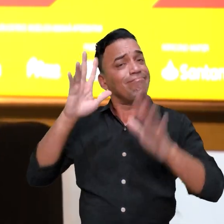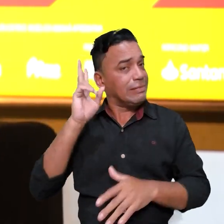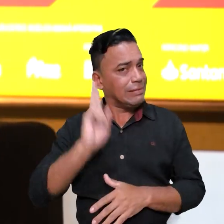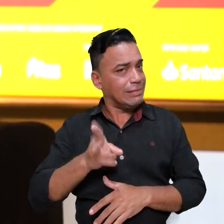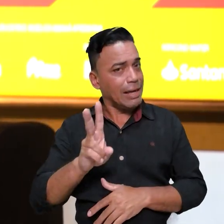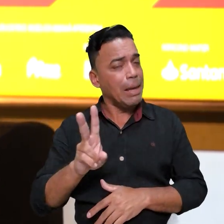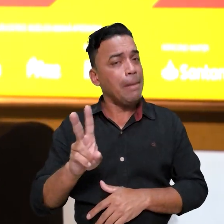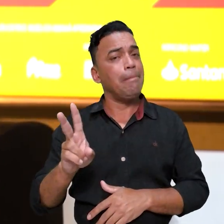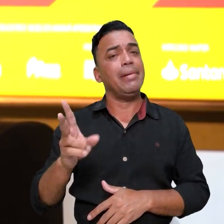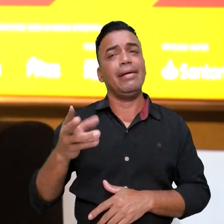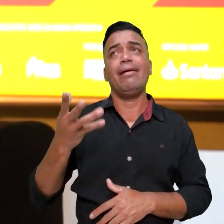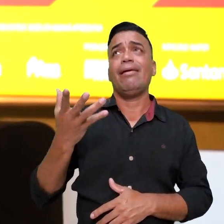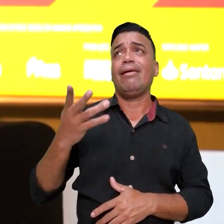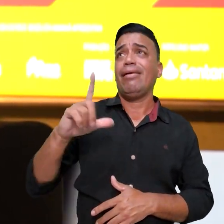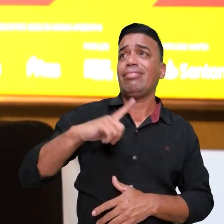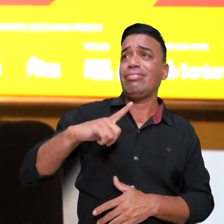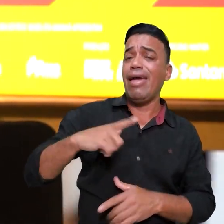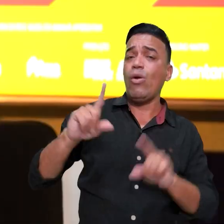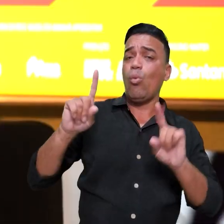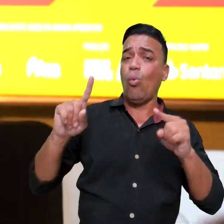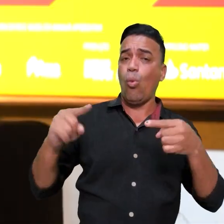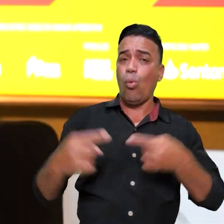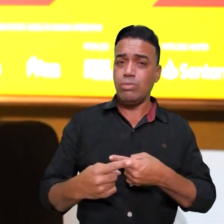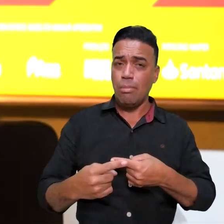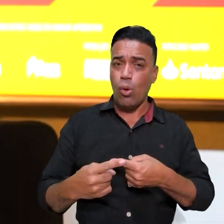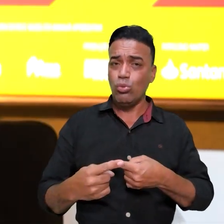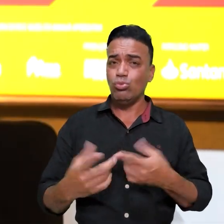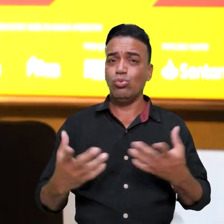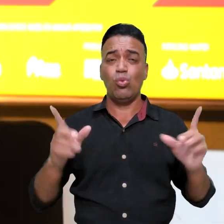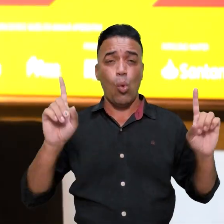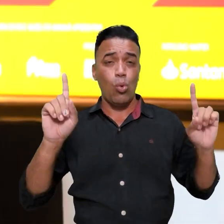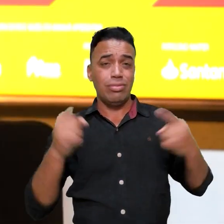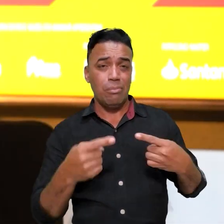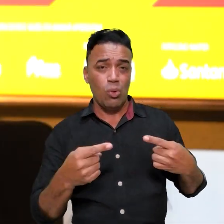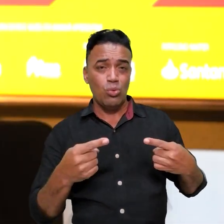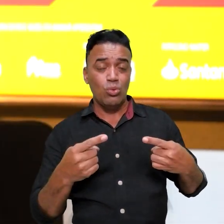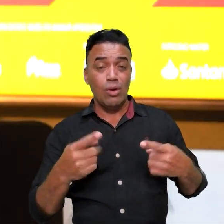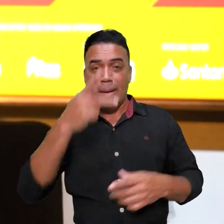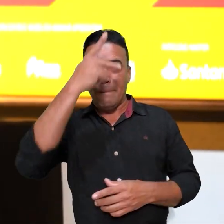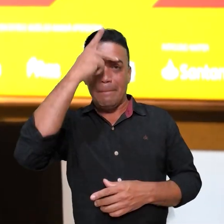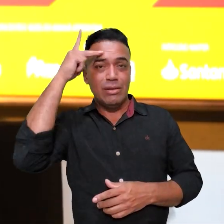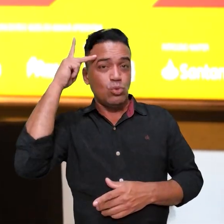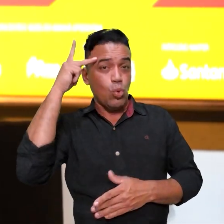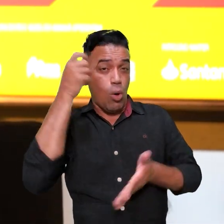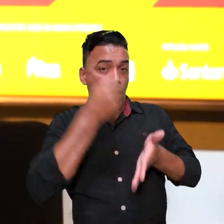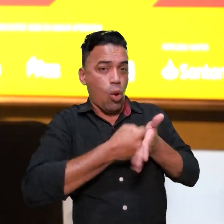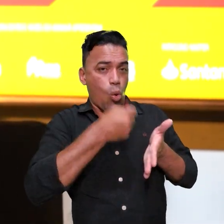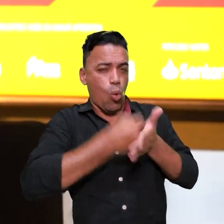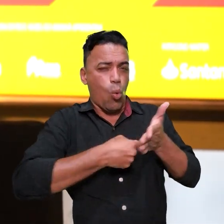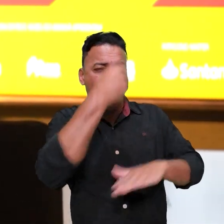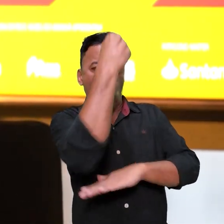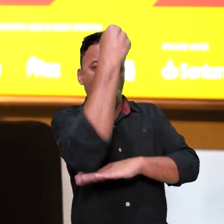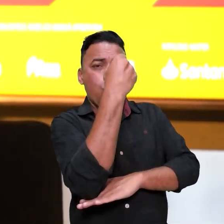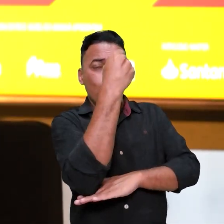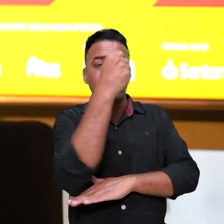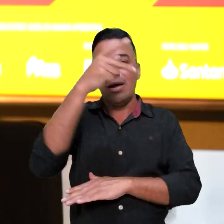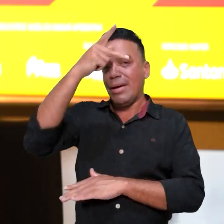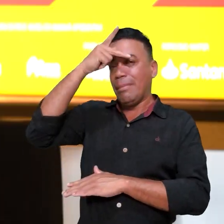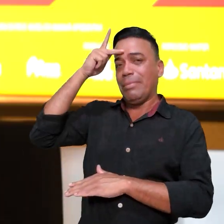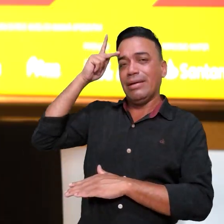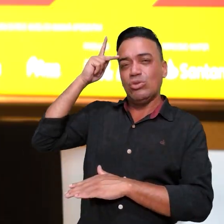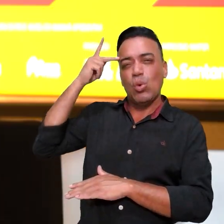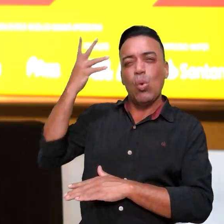um contraponto nesse poema entre a pessoa que luta e a pessoa que